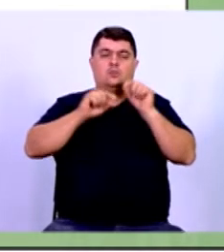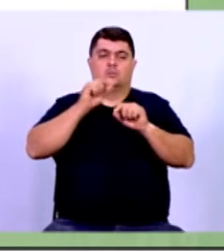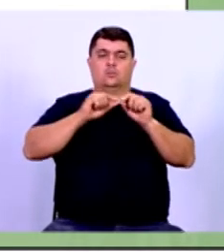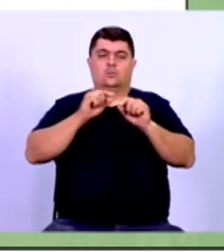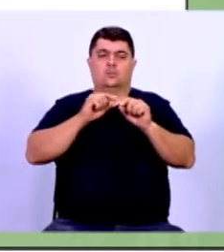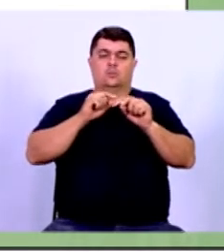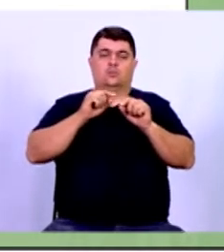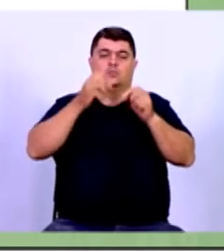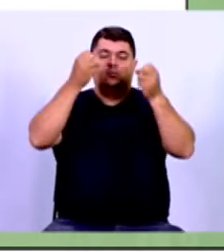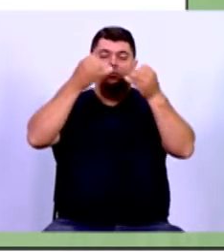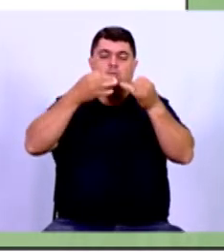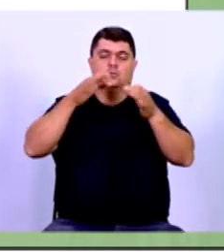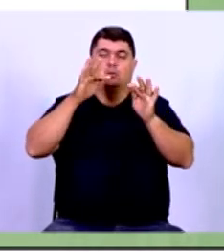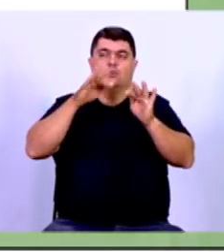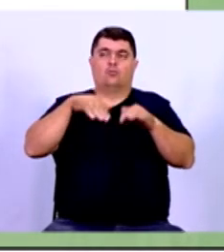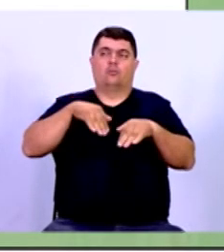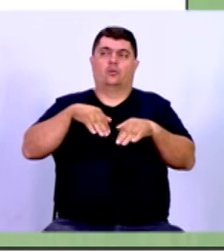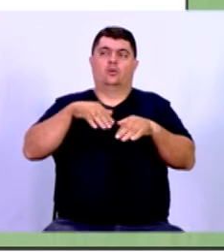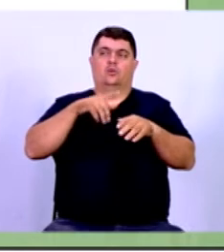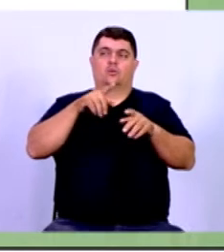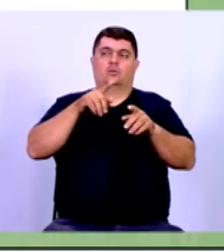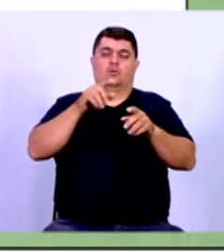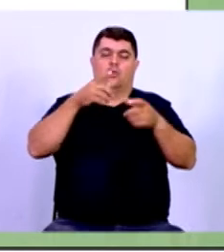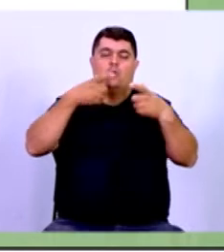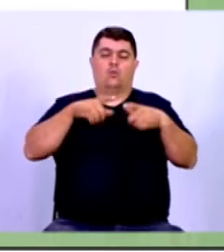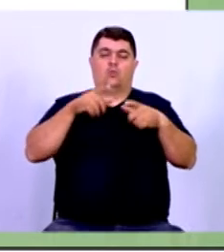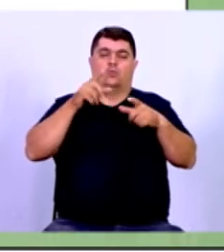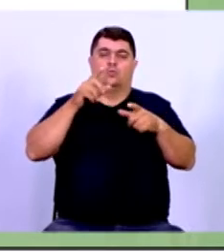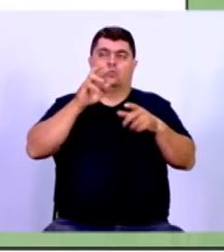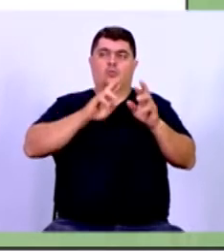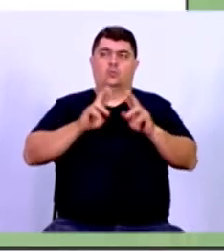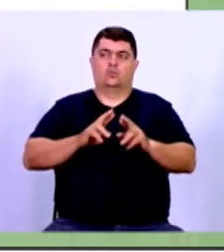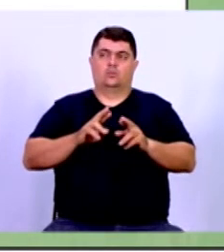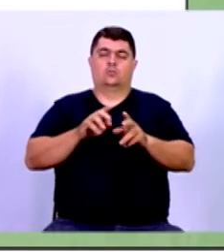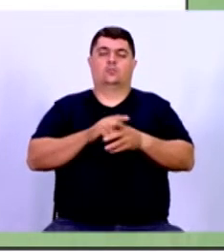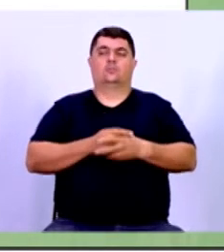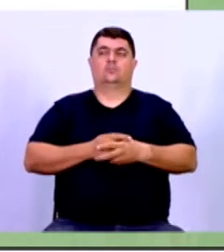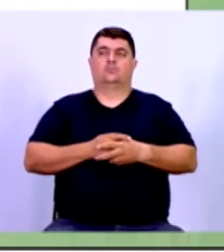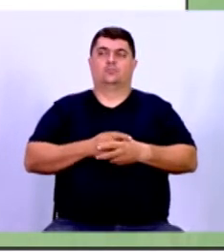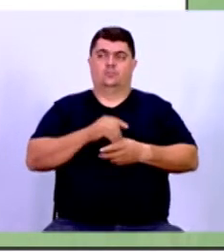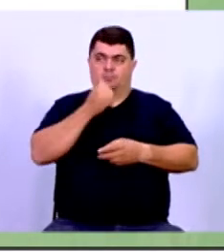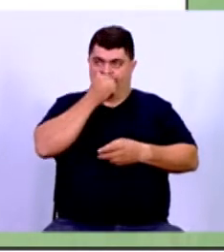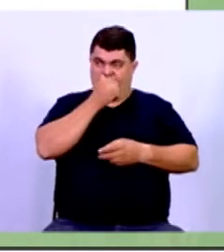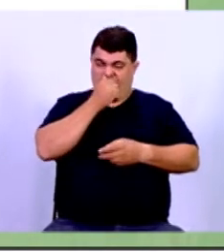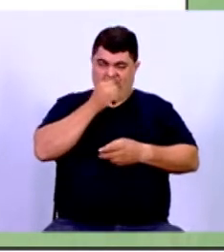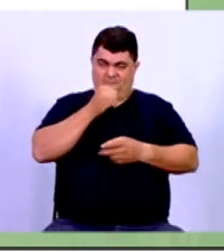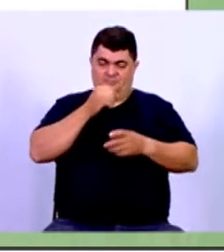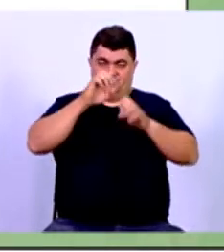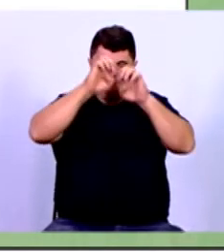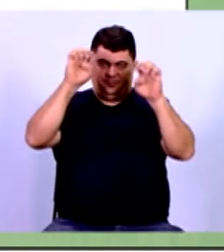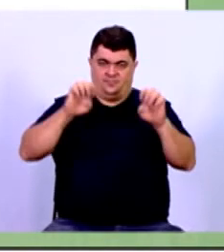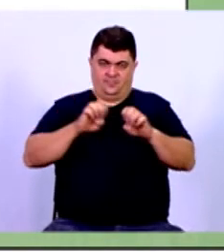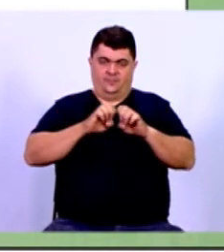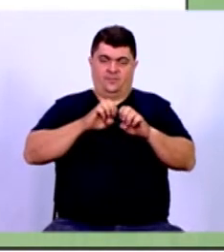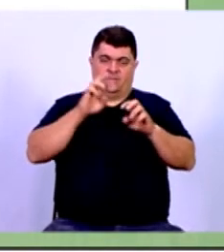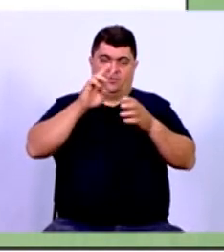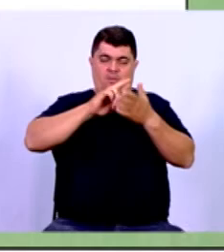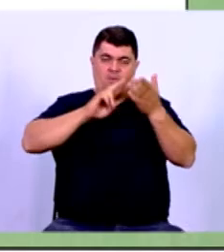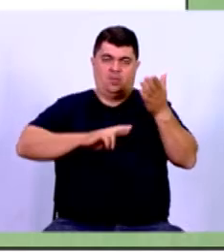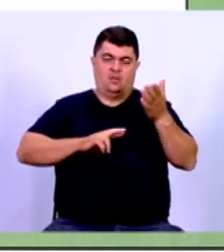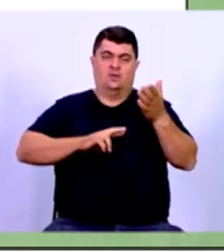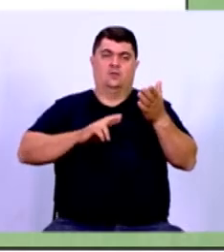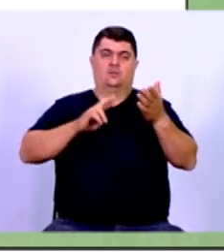desenvolvidas, as considerações finais, referências e apêndices. A estrutura do relatório, é